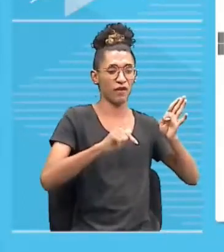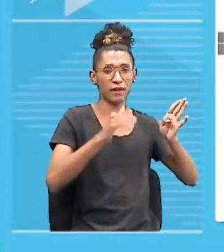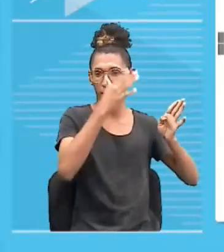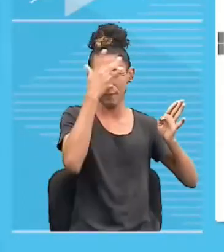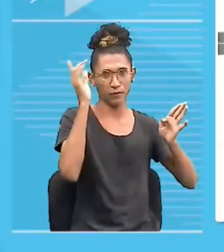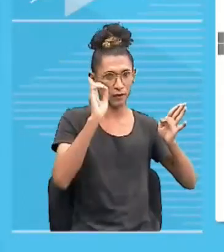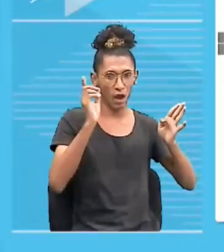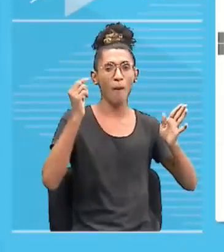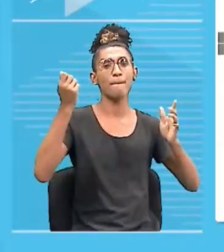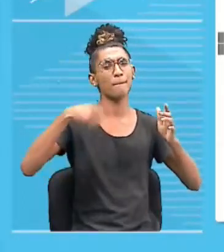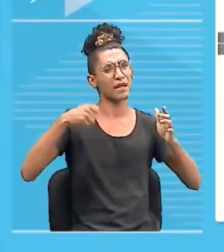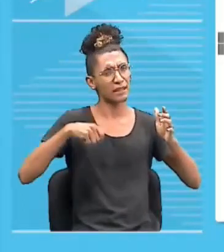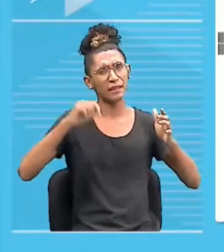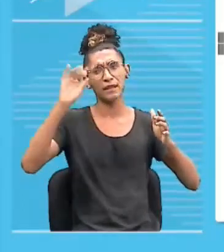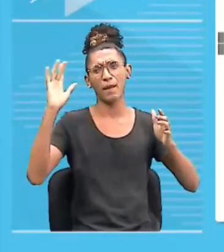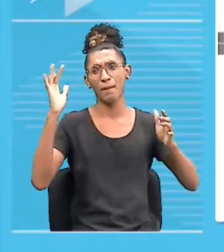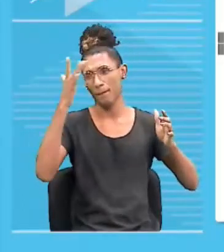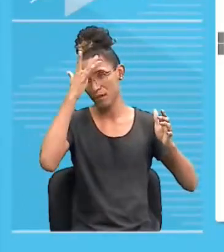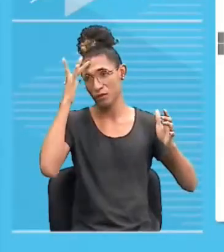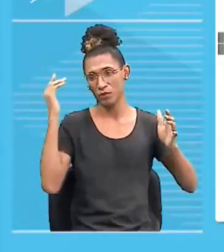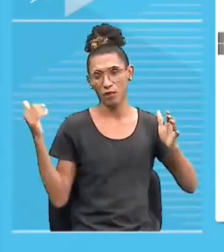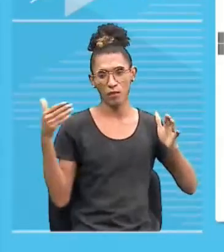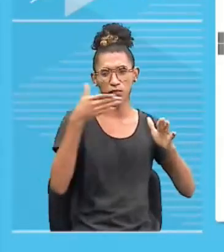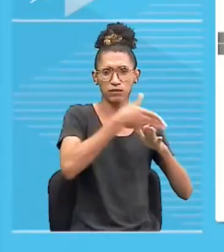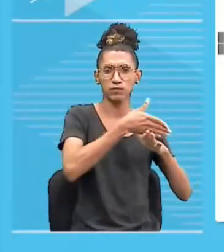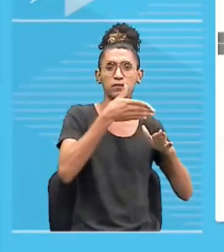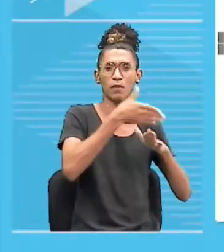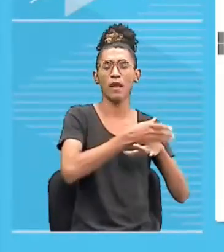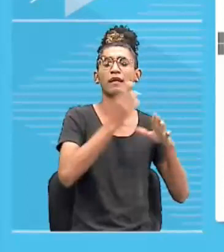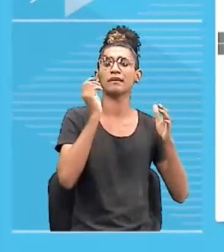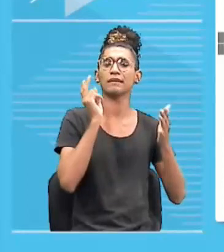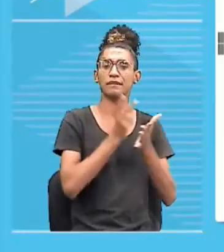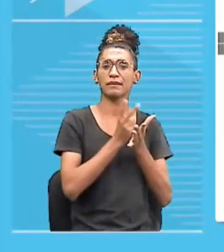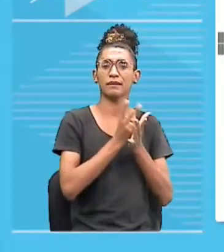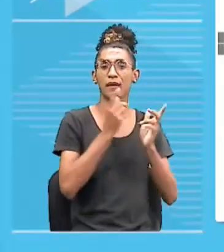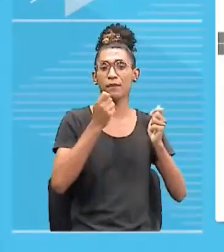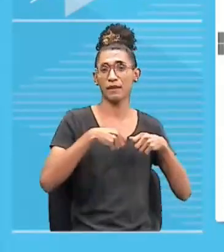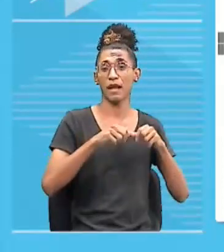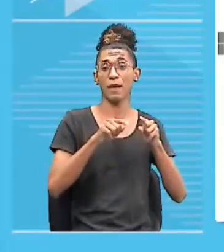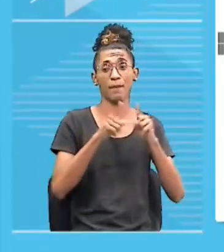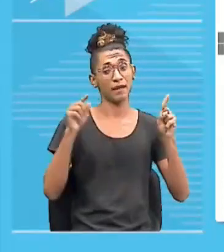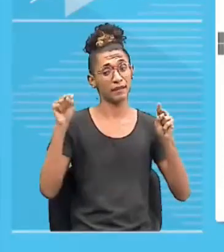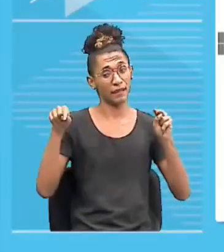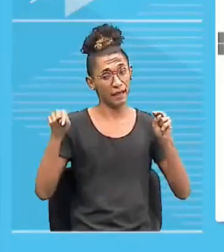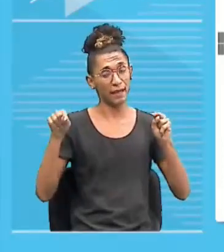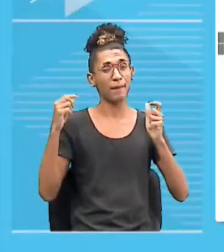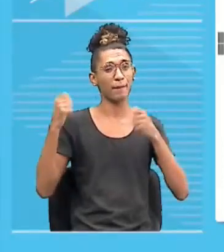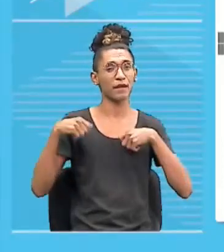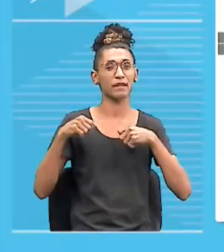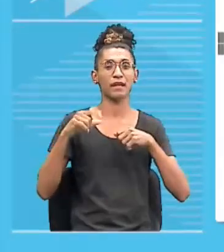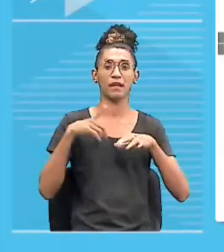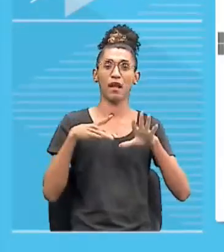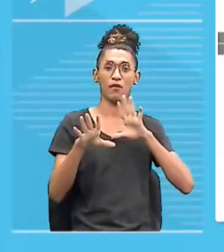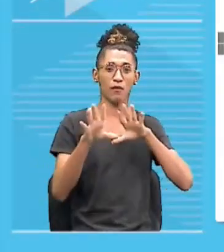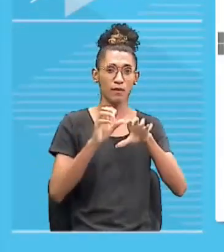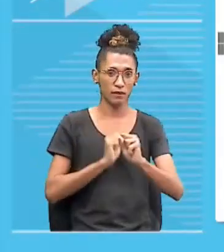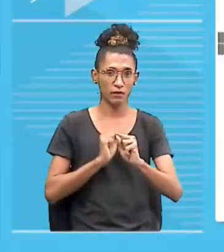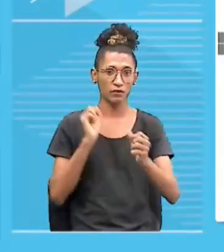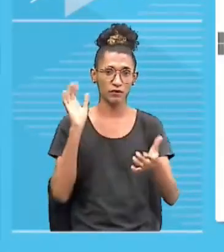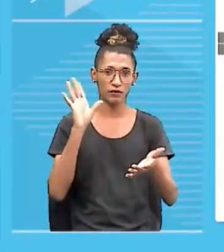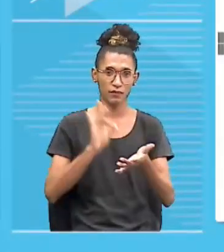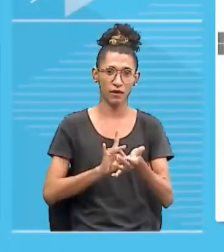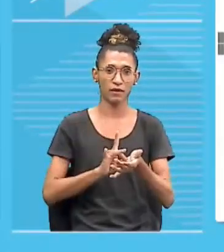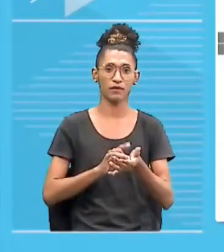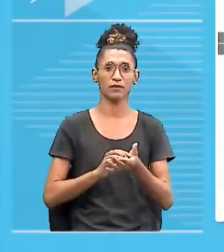pessoas. A indústria vai sempre precisar de gente, né? Com formação específica. Então, aí